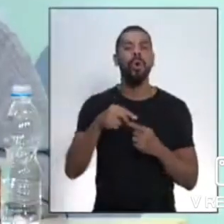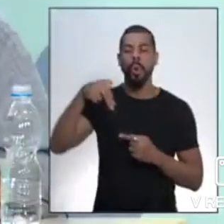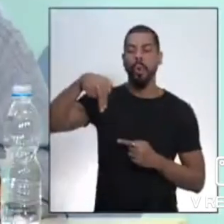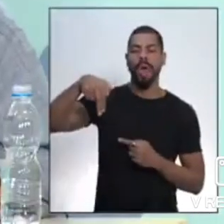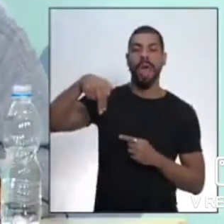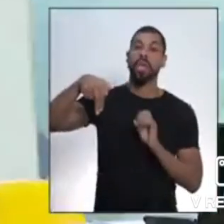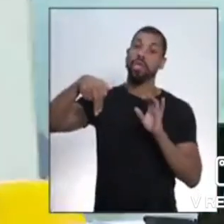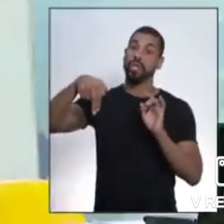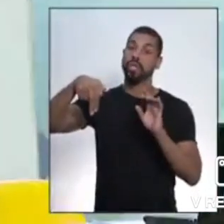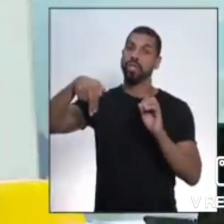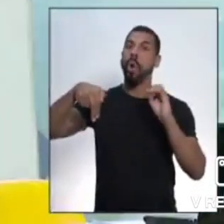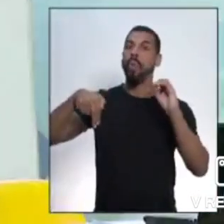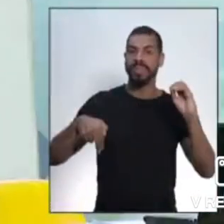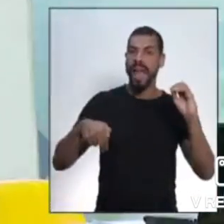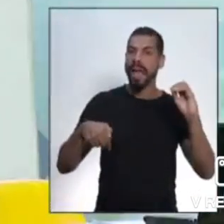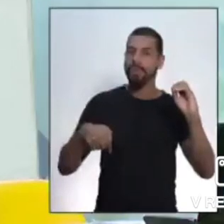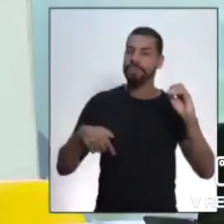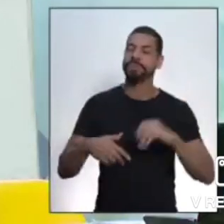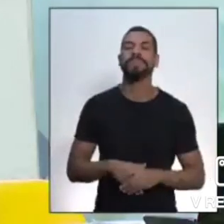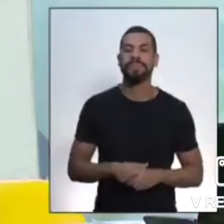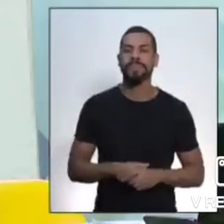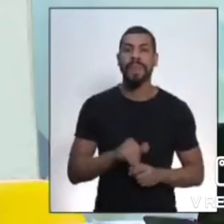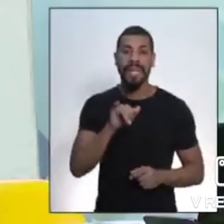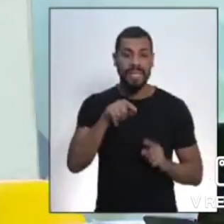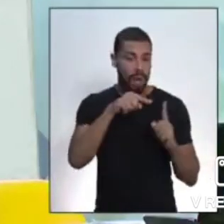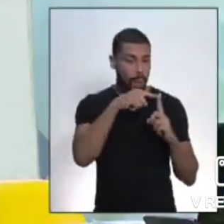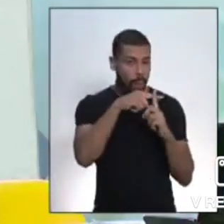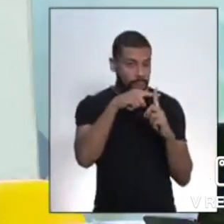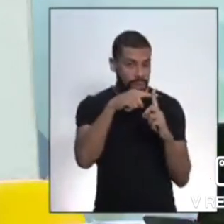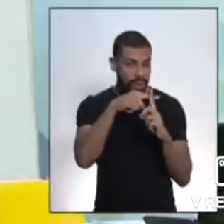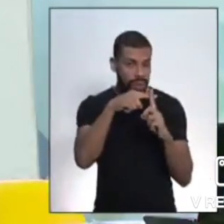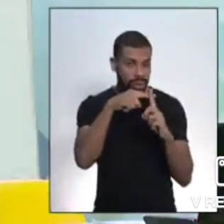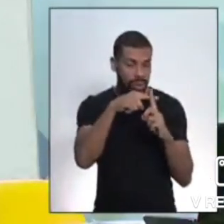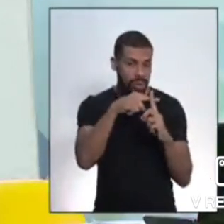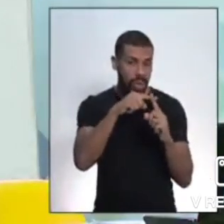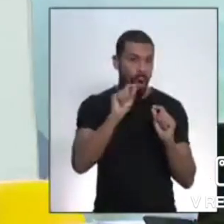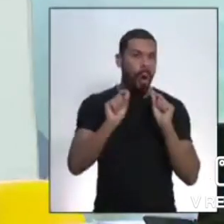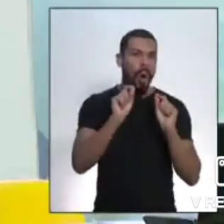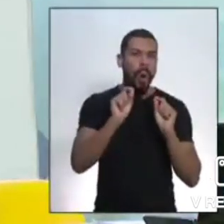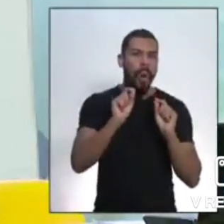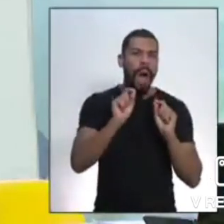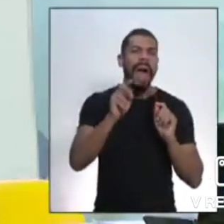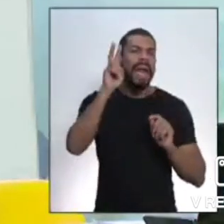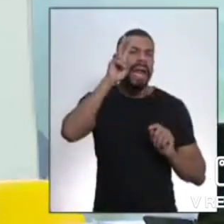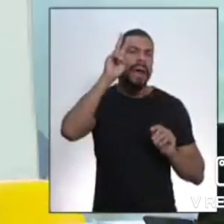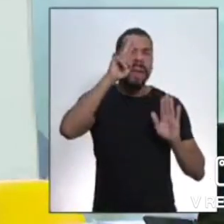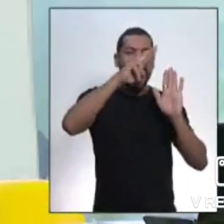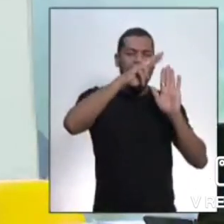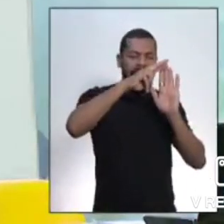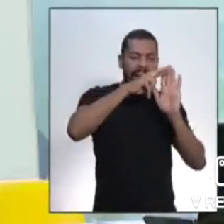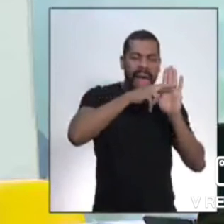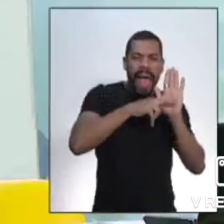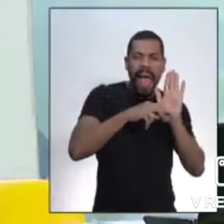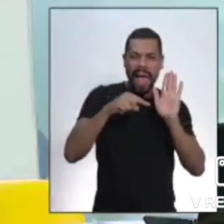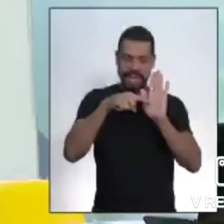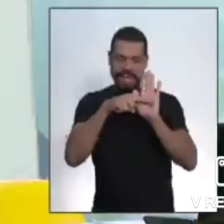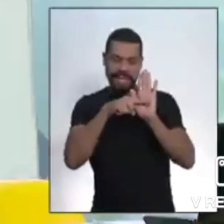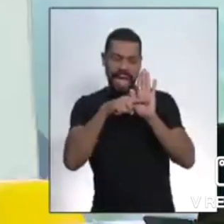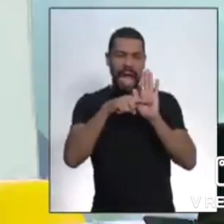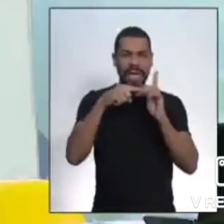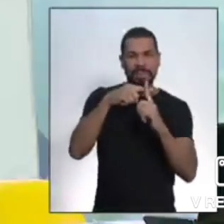zero. Isso, né? Mesmo. Se eles são positivos, eu tenho que fazer o que a gente chama aqui de regra de sinal. Eu vou fazer, não